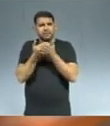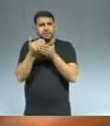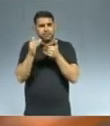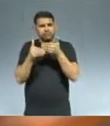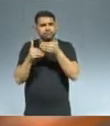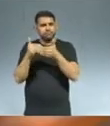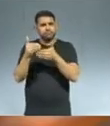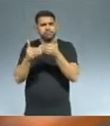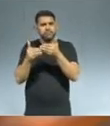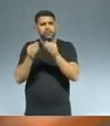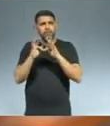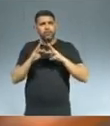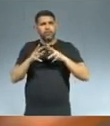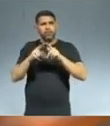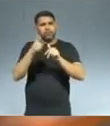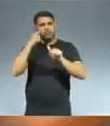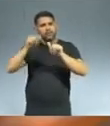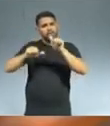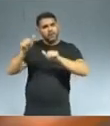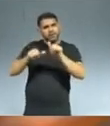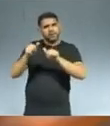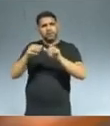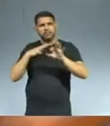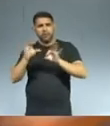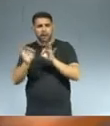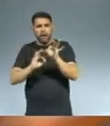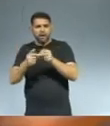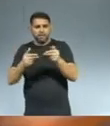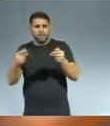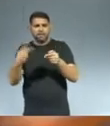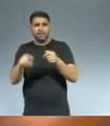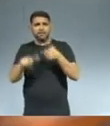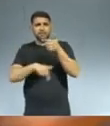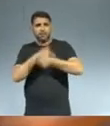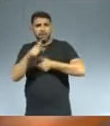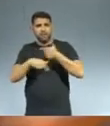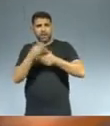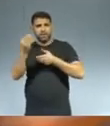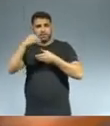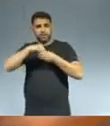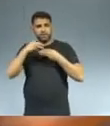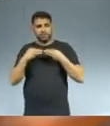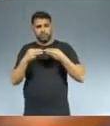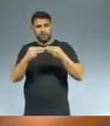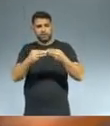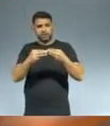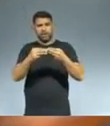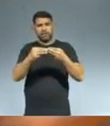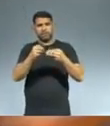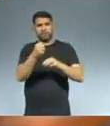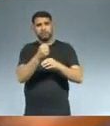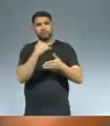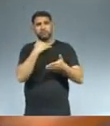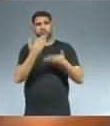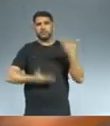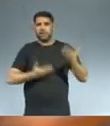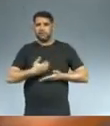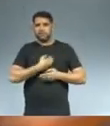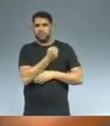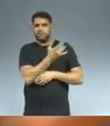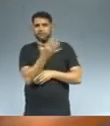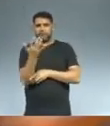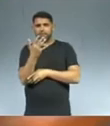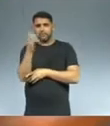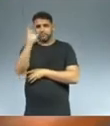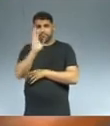E aí em andamento com um todo uma análise de dar risada que está sendo trabalhada dentro do ministério lá no serviço Florestal brasileiro